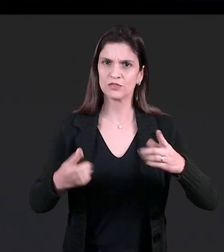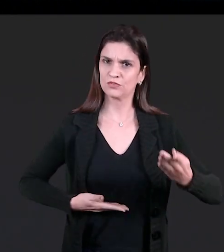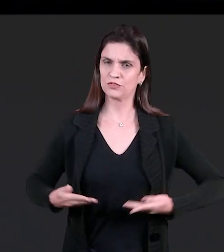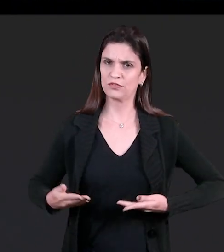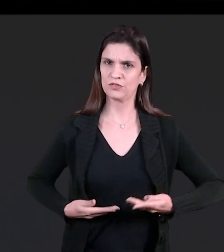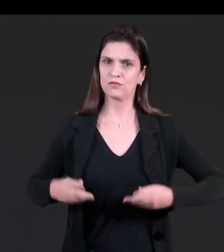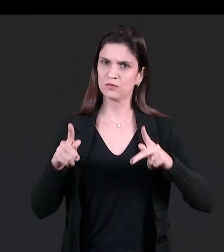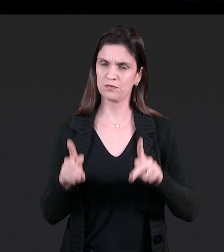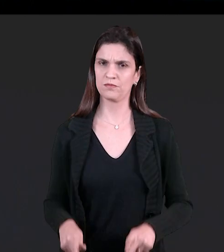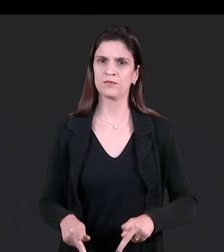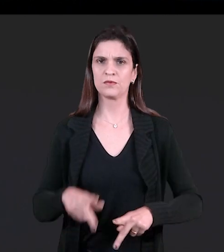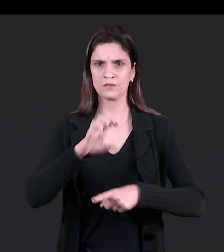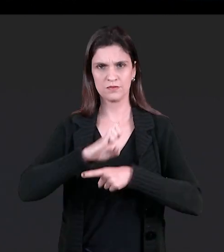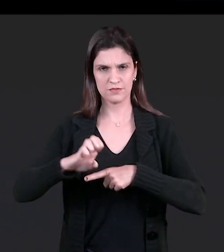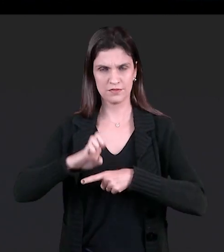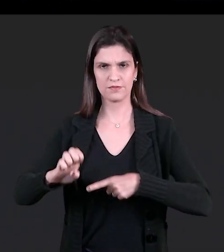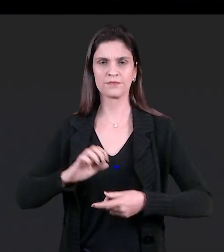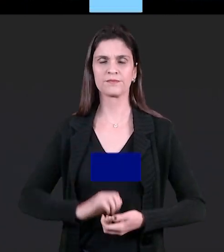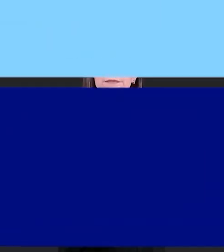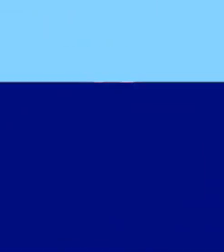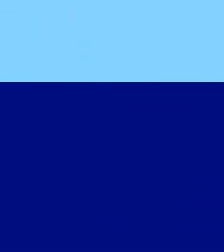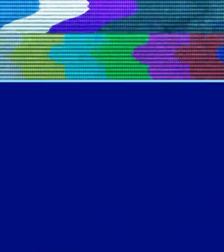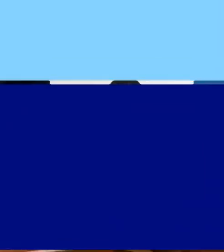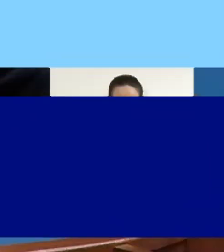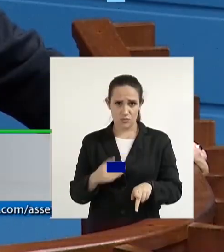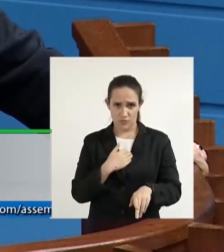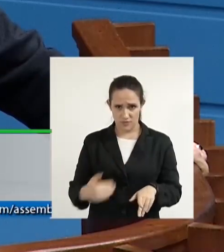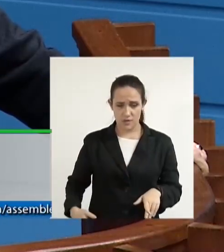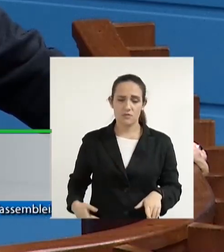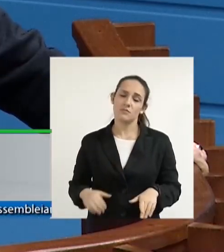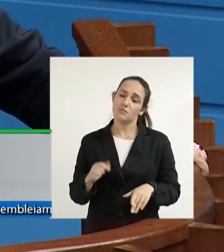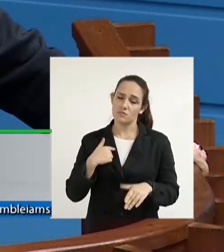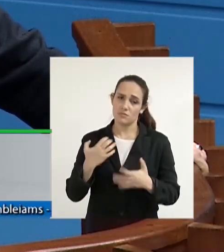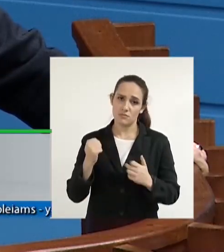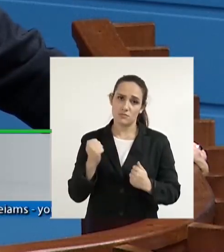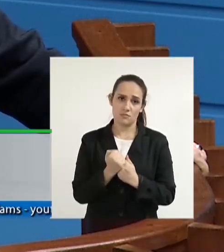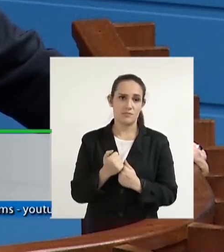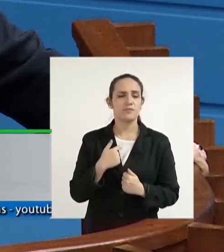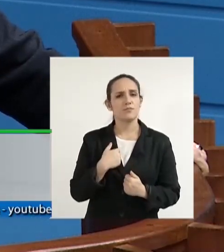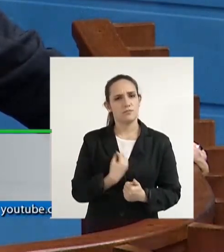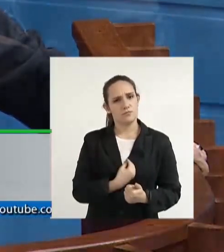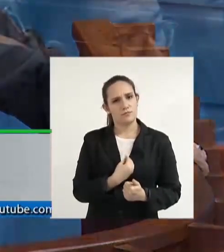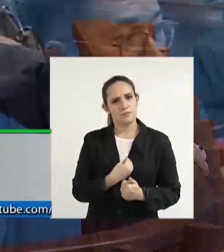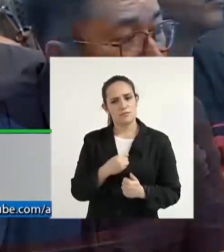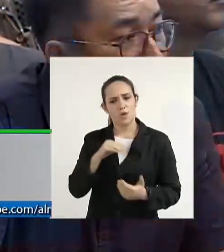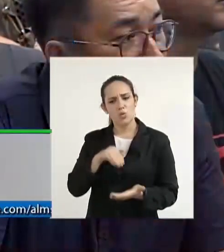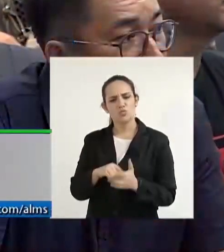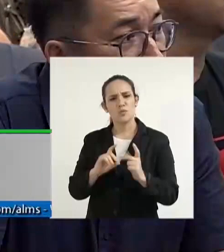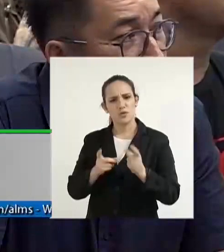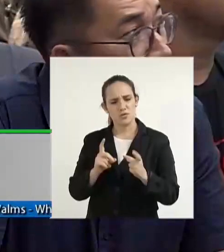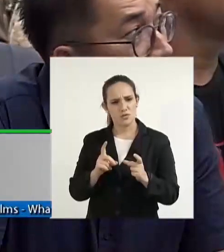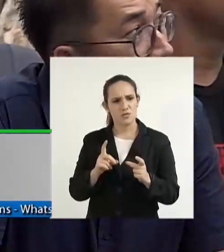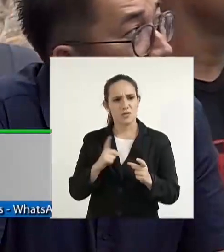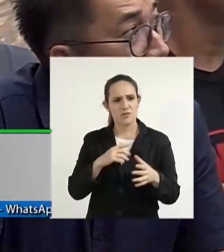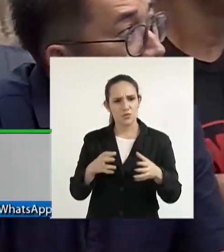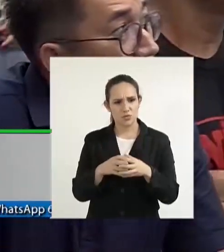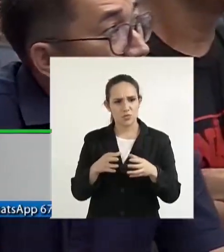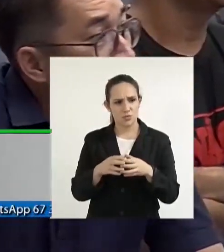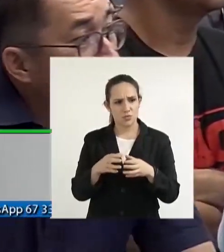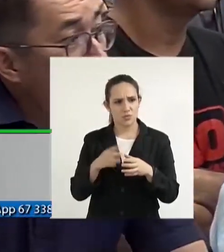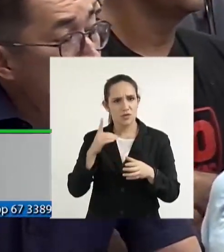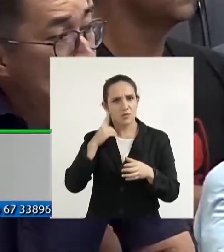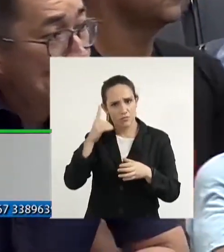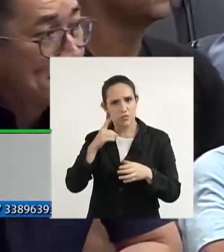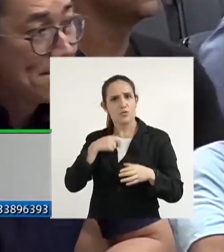reivindicações dos servidores públicos estaduais. Participei da última reunião da Comissão de Deputados lá